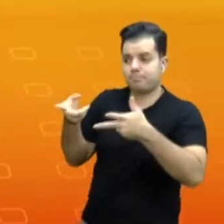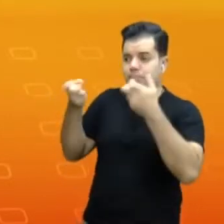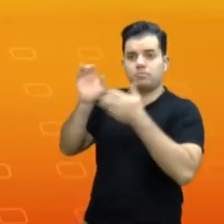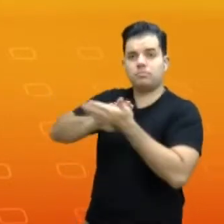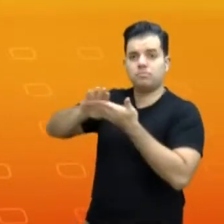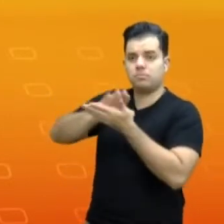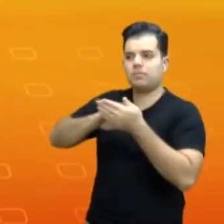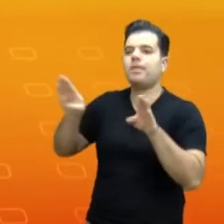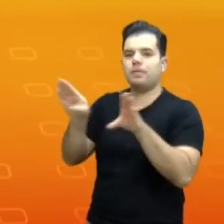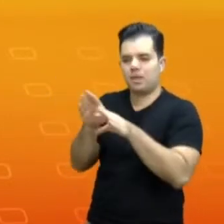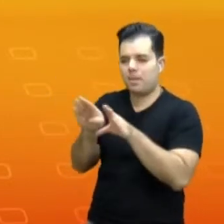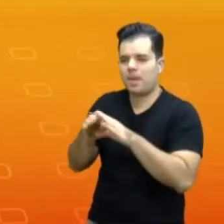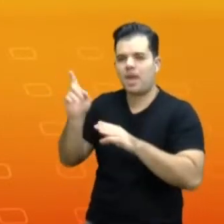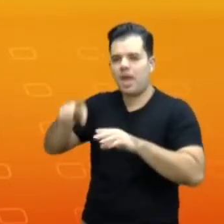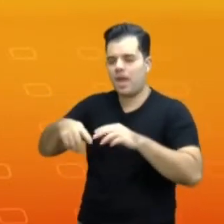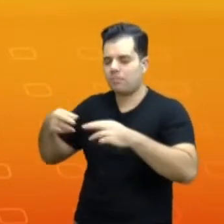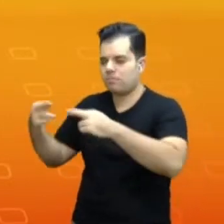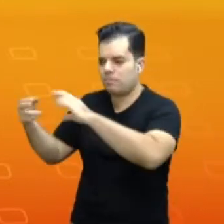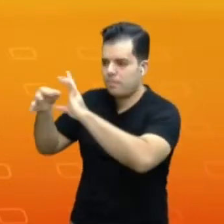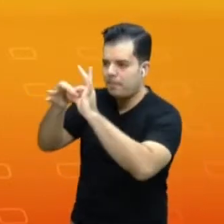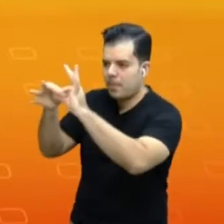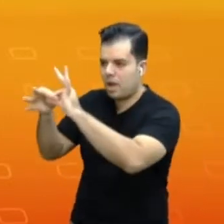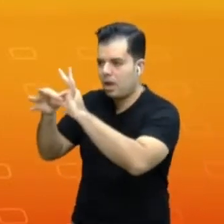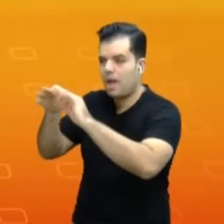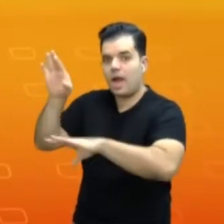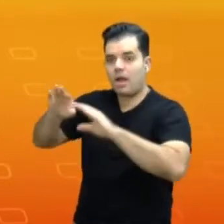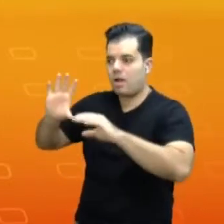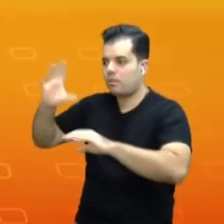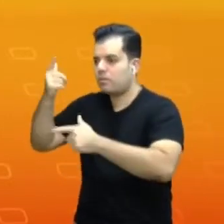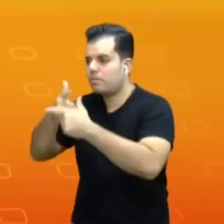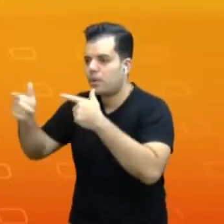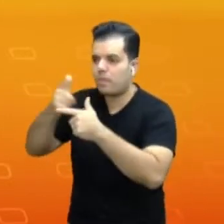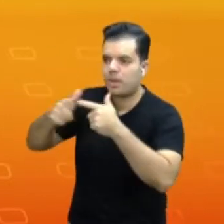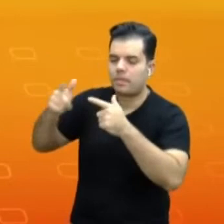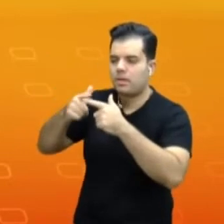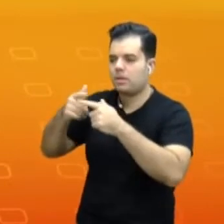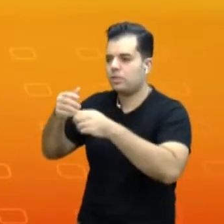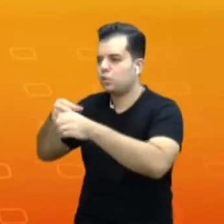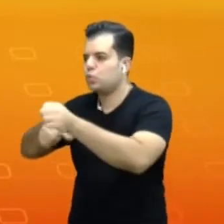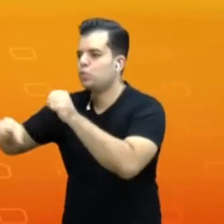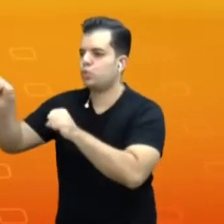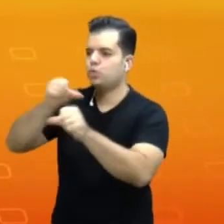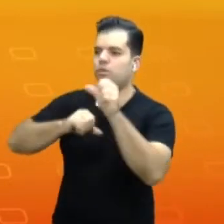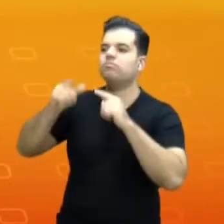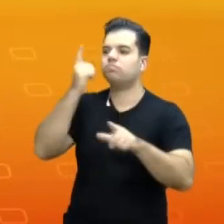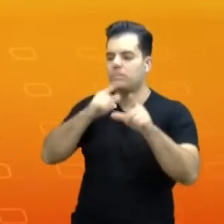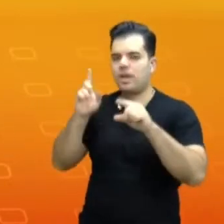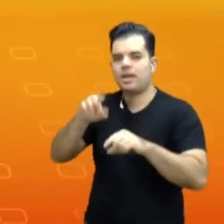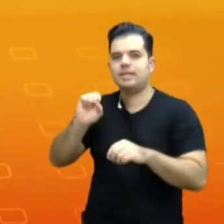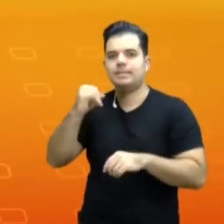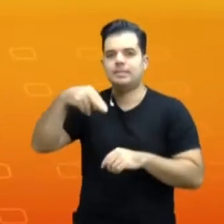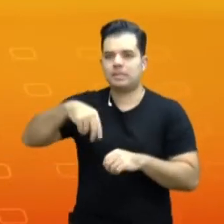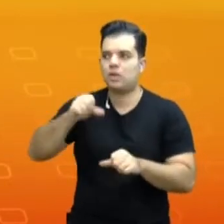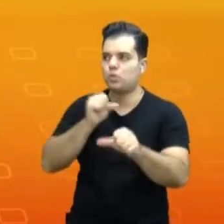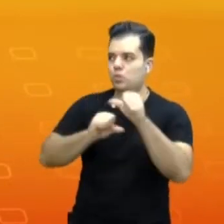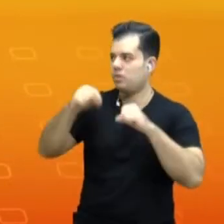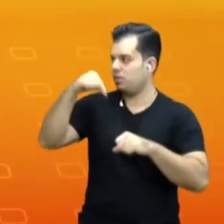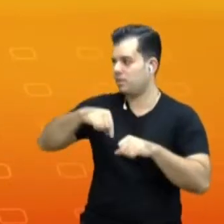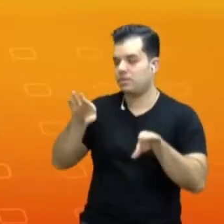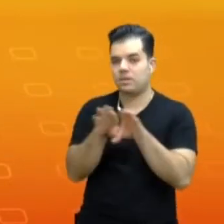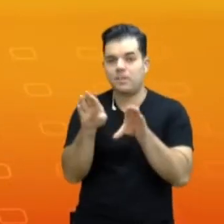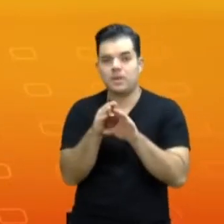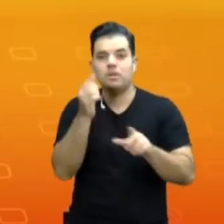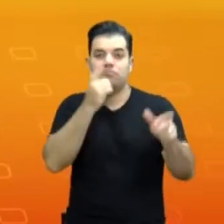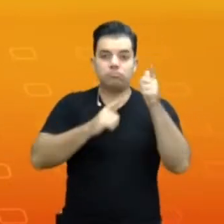backup, estruturando uma saída de sinais via internet para trazer esse sinal para cá, onde eu tinha a possibilidade não